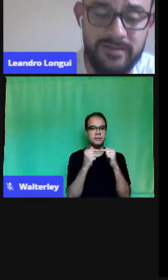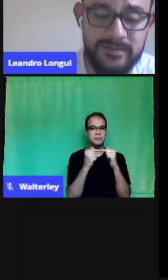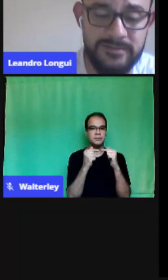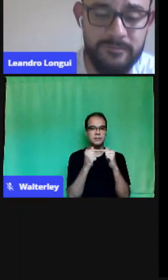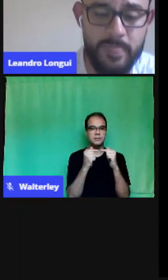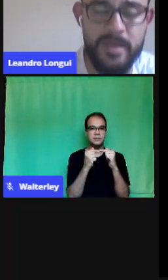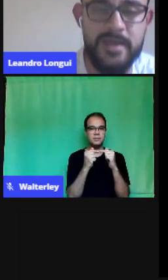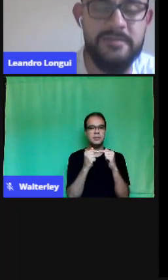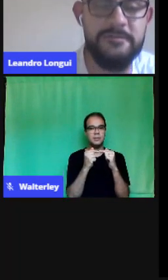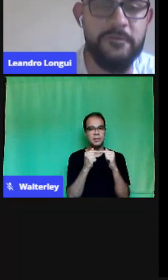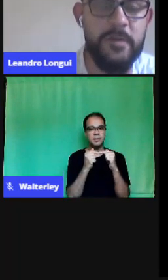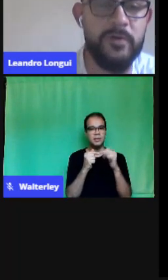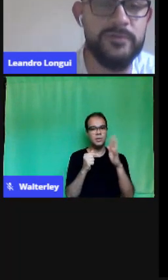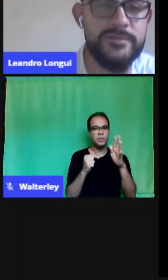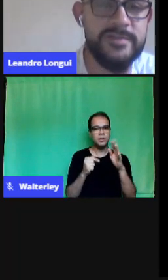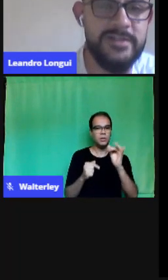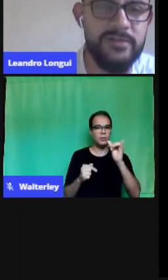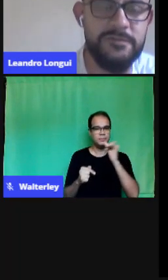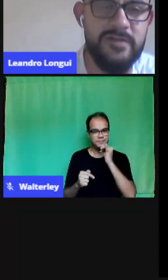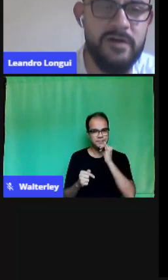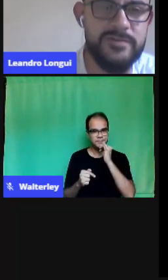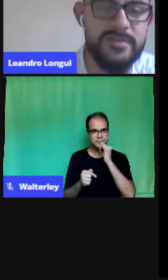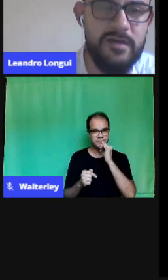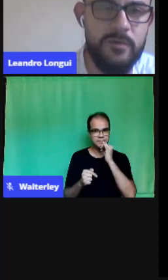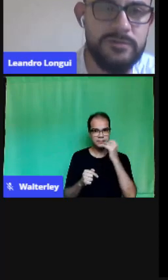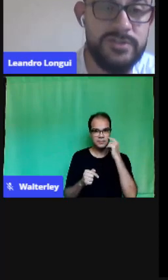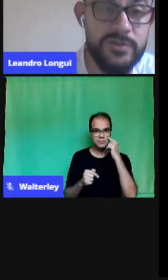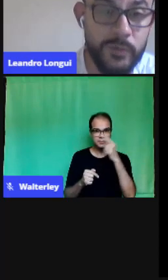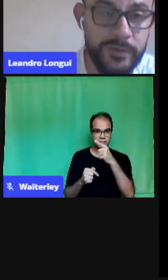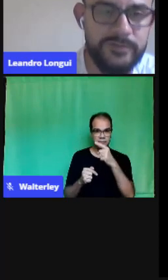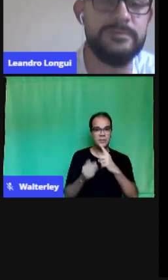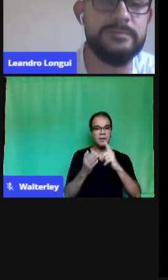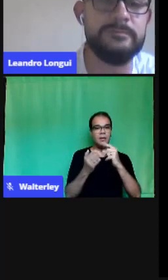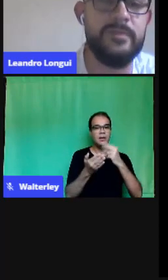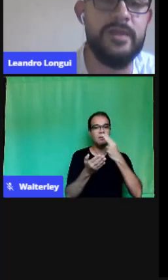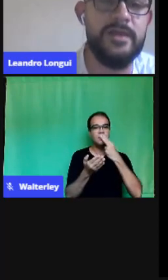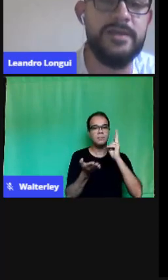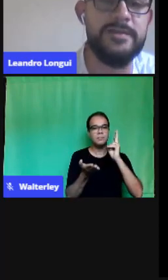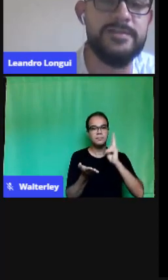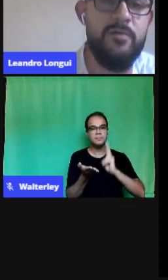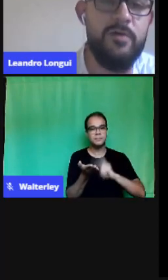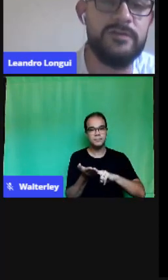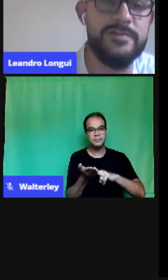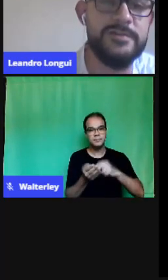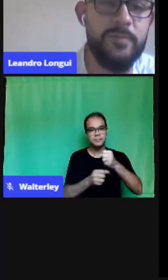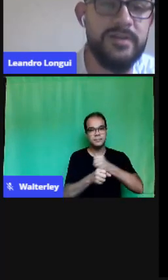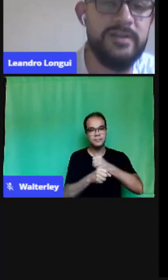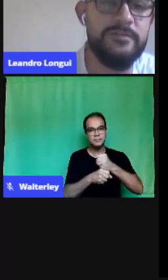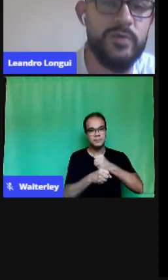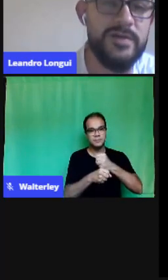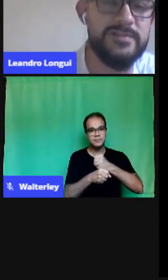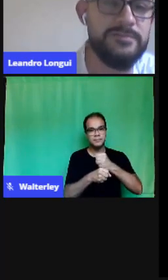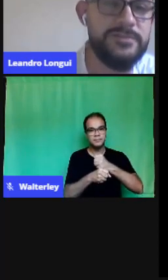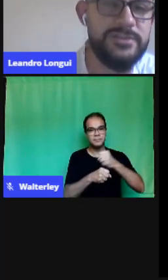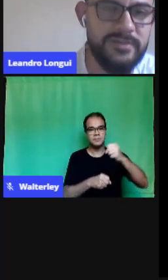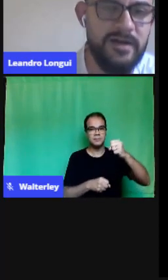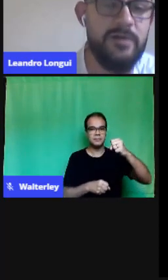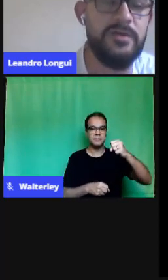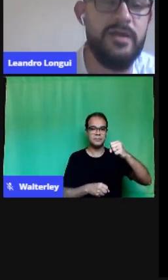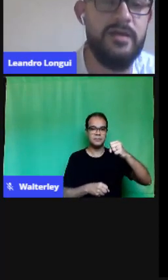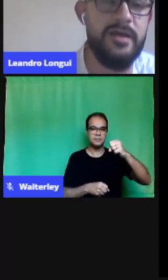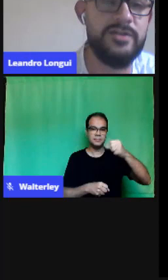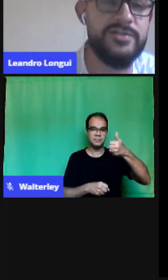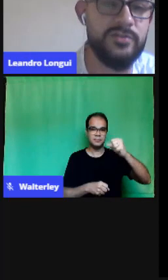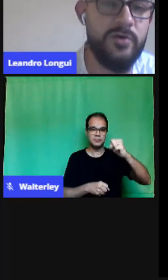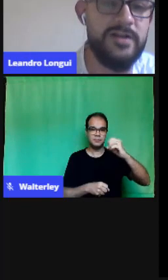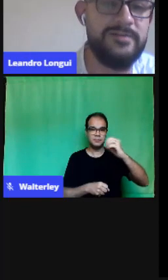uma carta, que foi produzida no final do século XVIII e que se encontra disponível no acervo